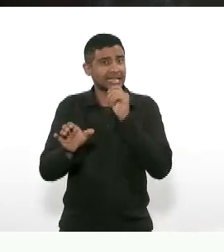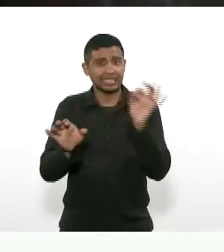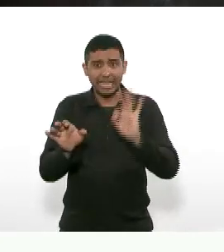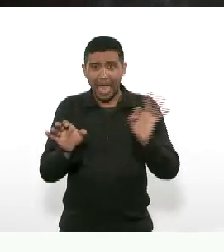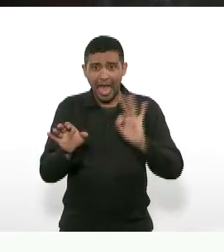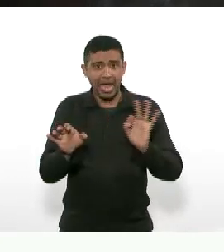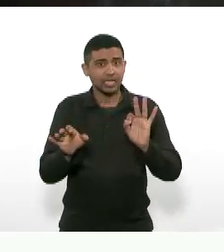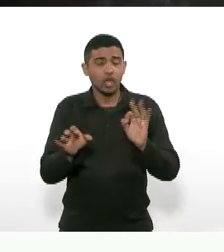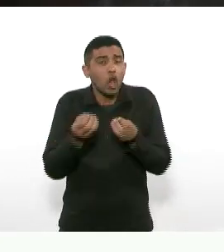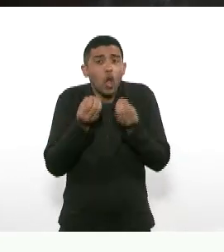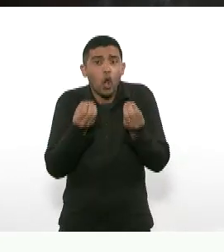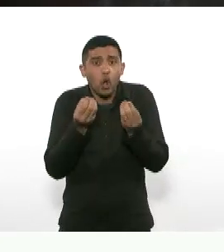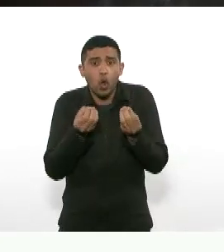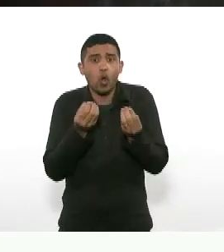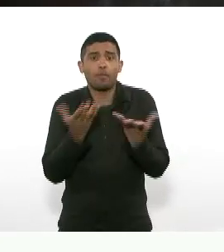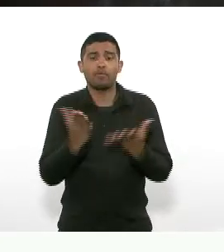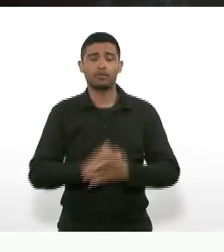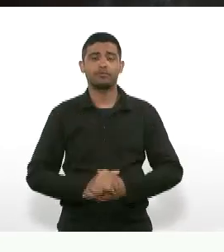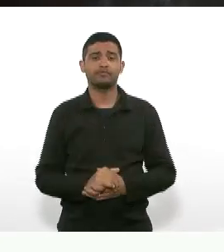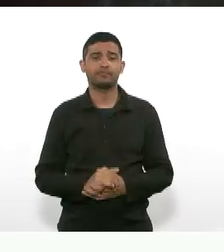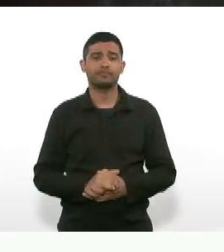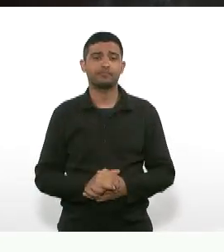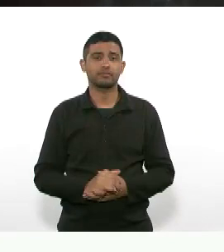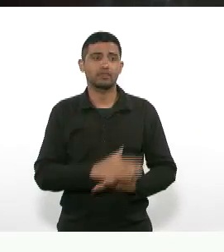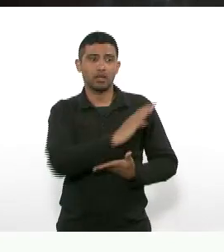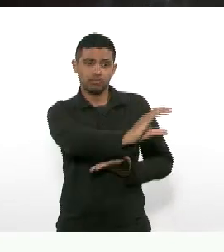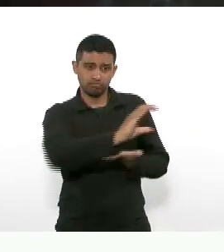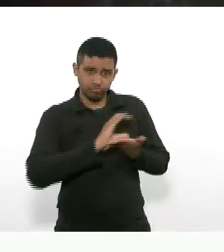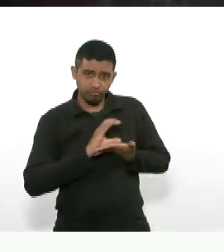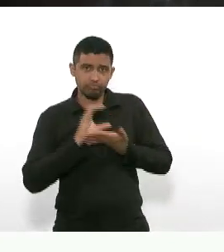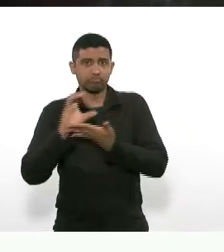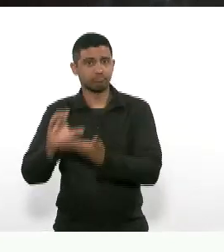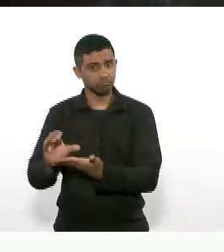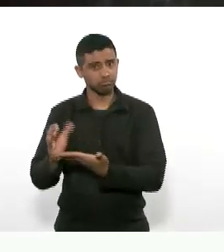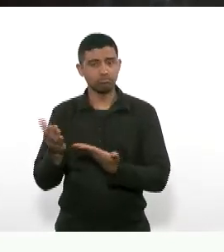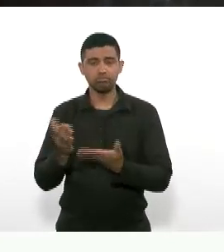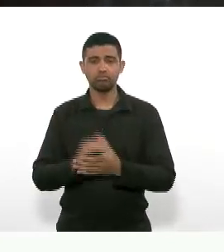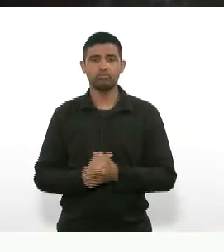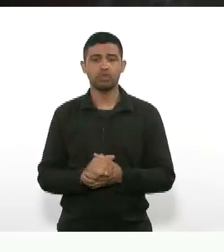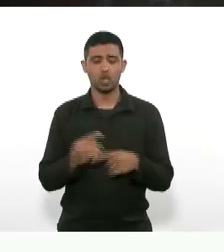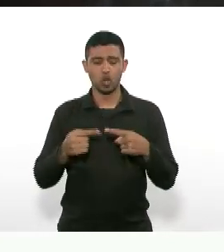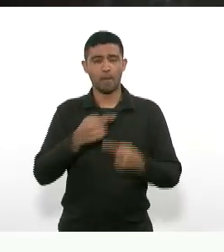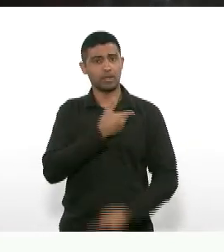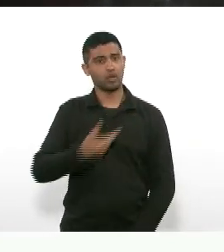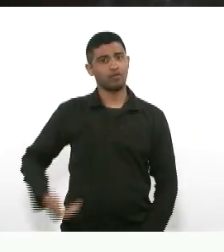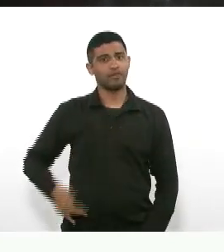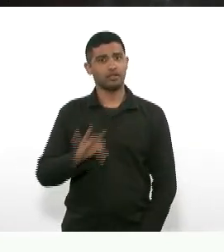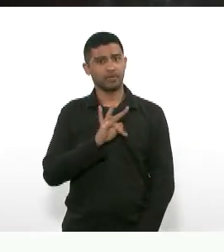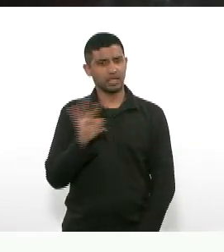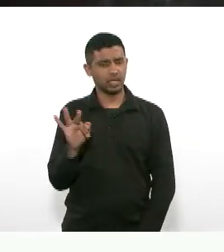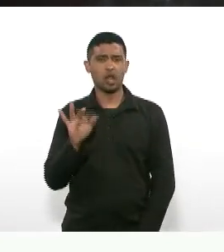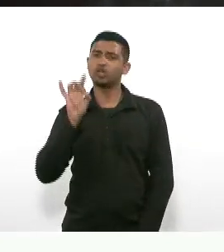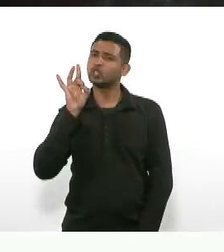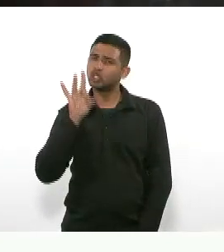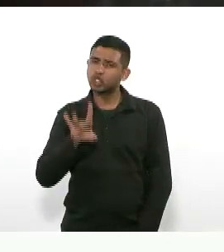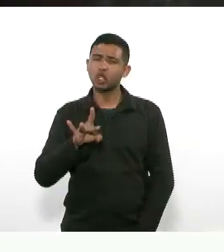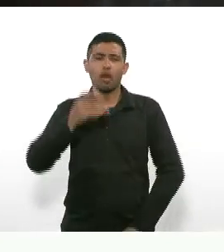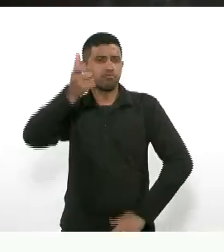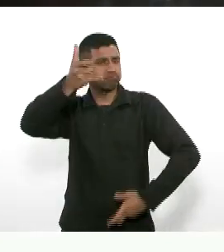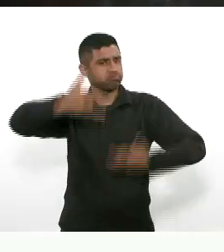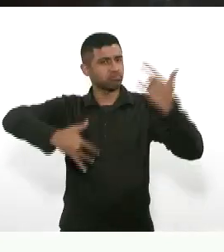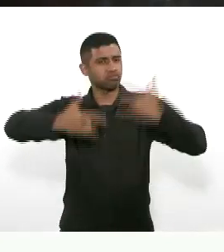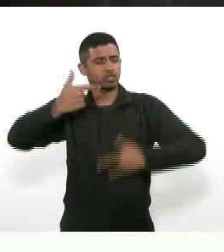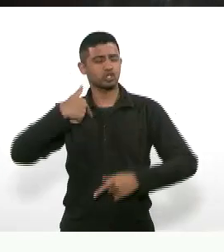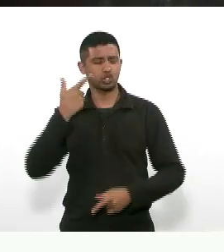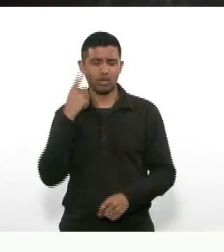receber o repasse do dinheiro oriundo do governo federal. Então, só para colocar, deixa eu achar